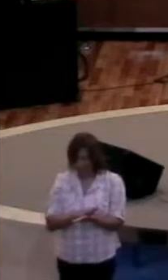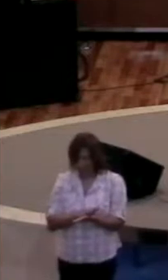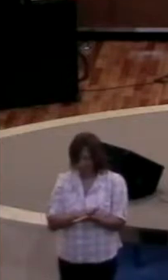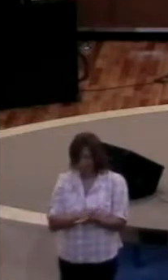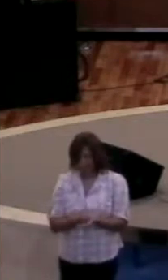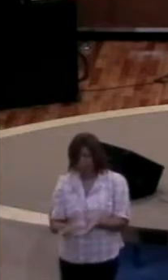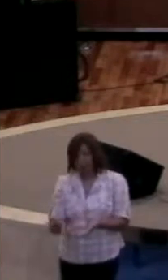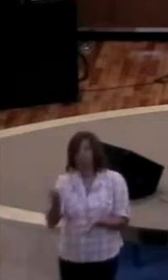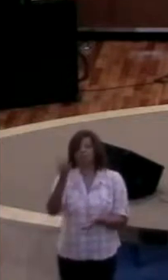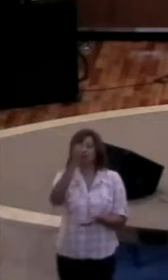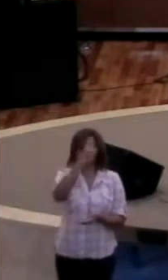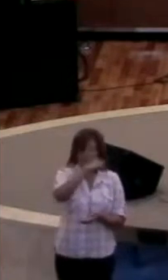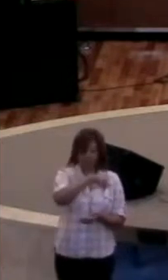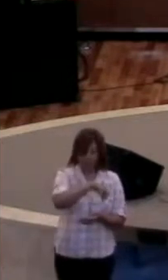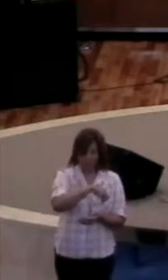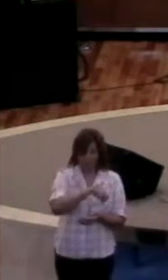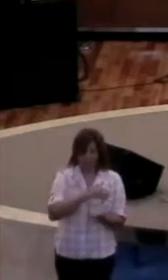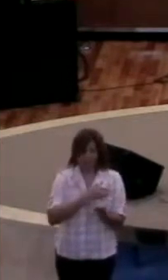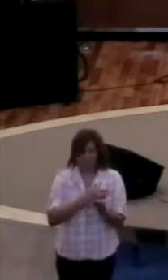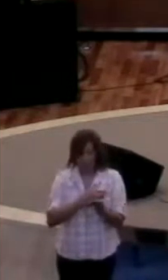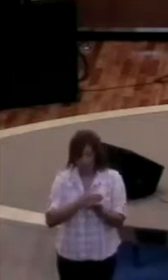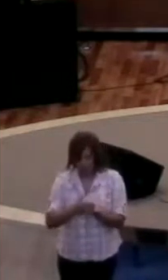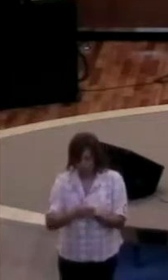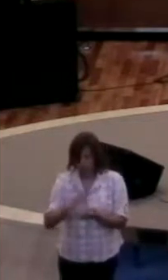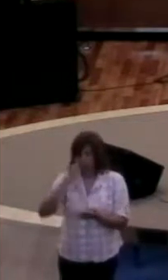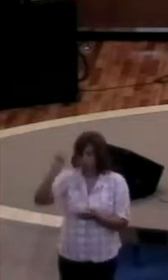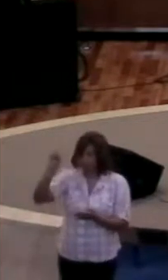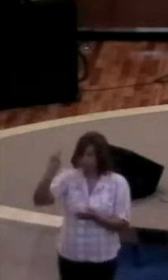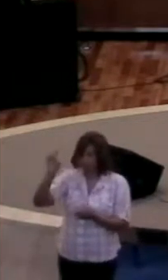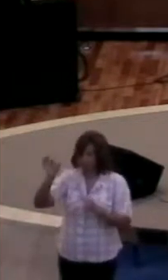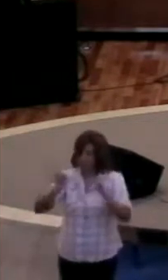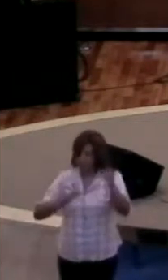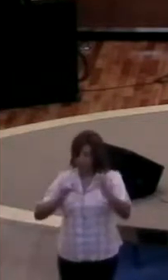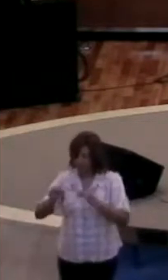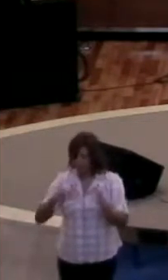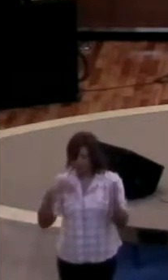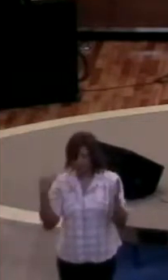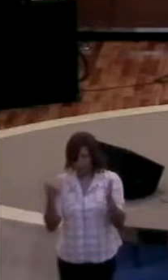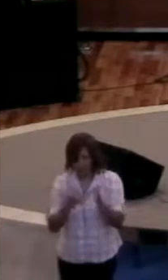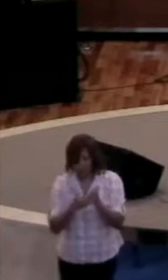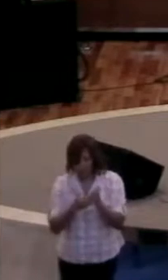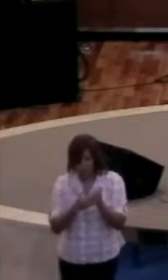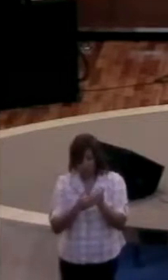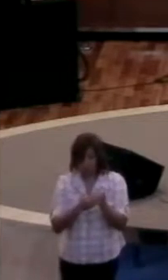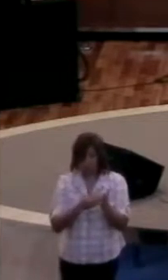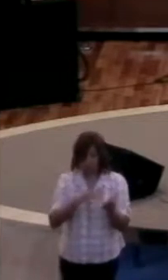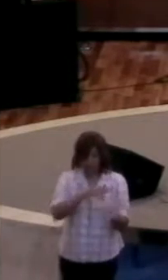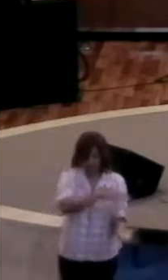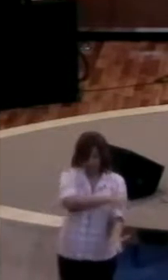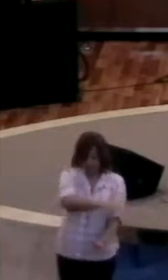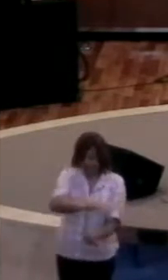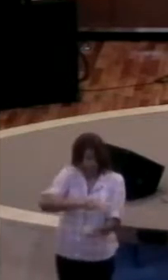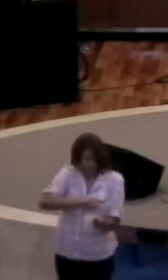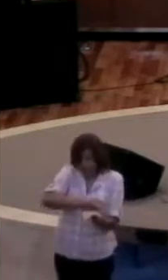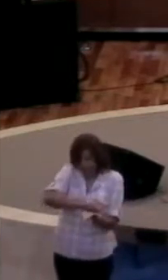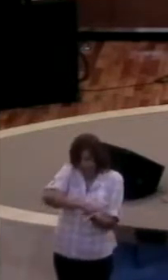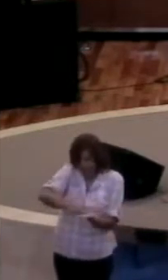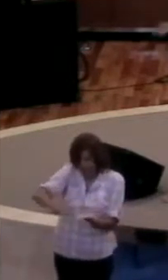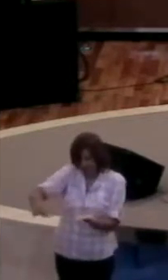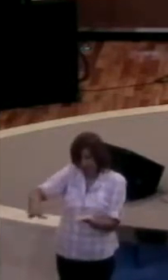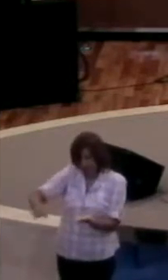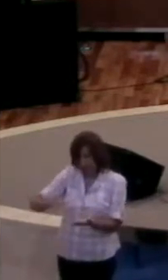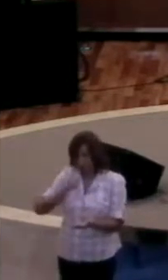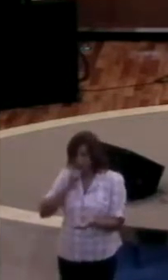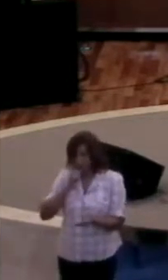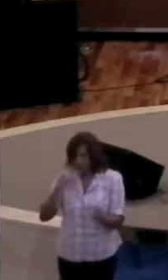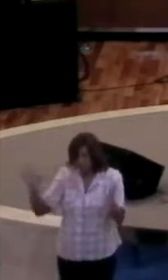princípio. Em princípio criou Deus o céu e a terra estava sem forma aí, e